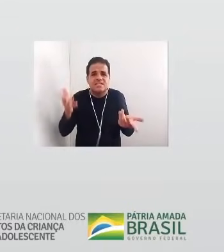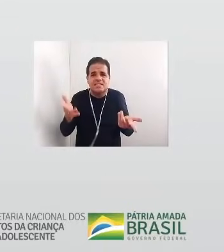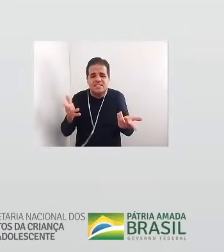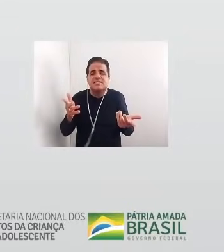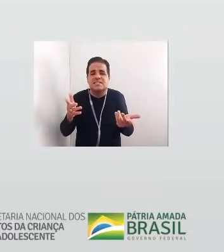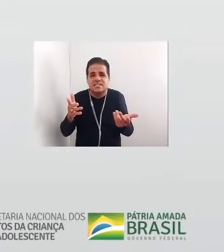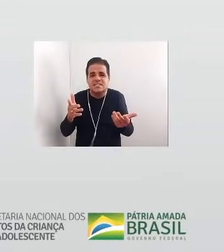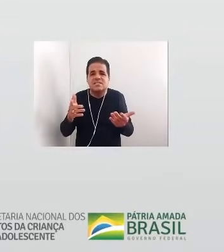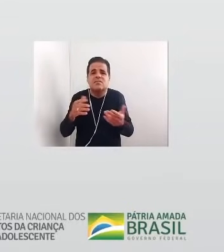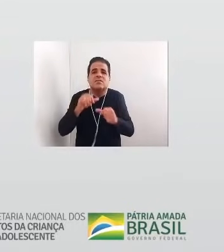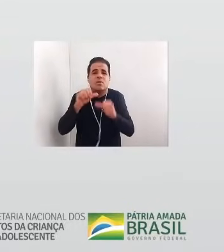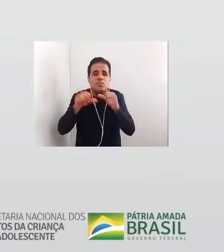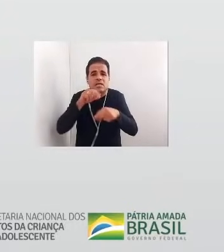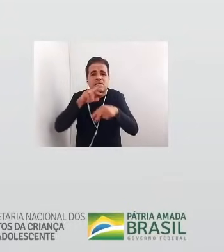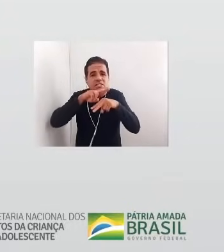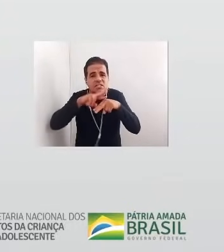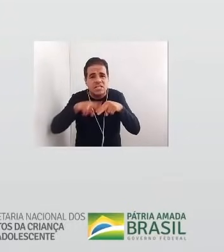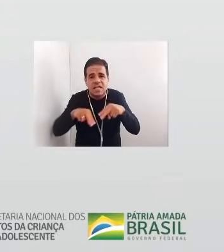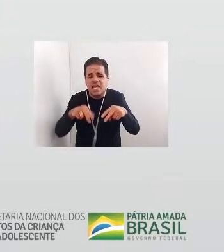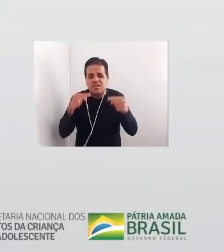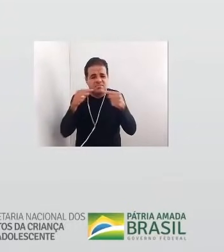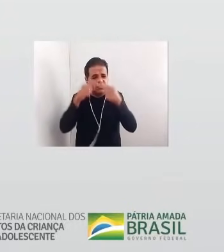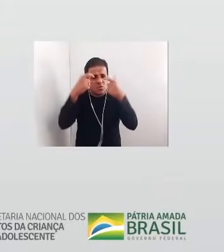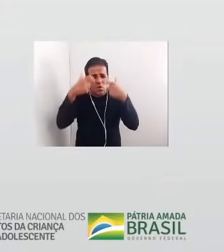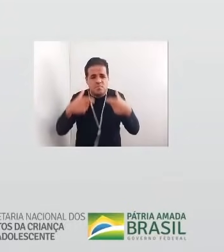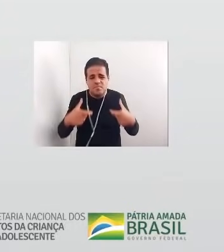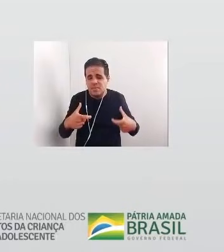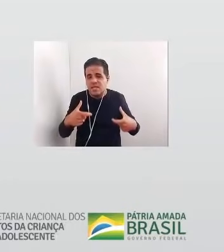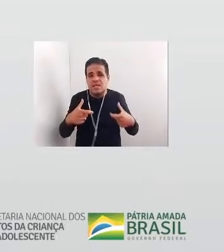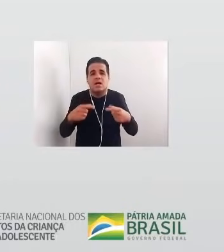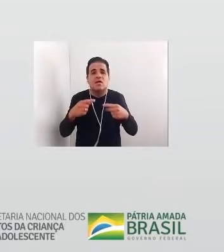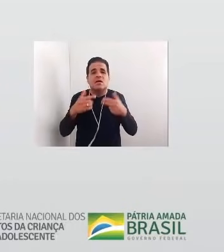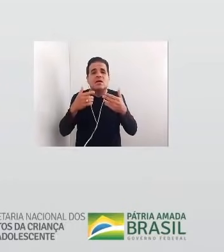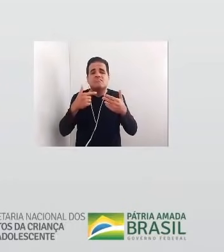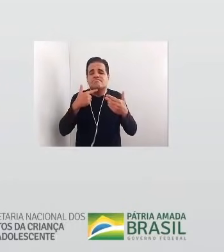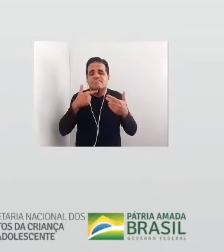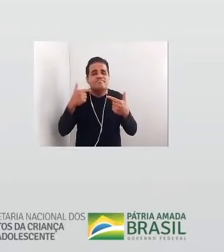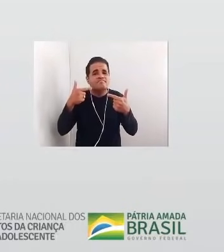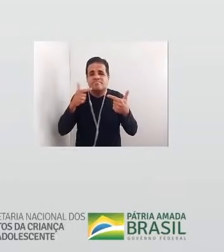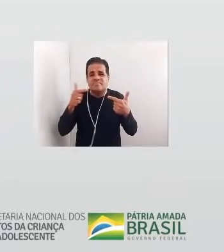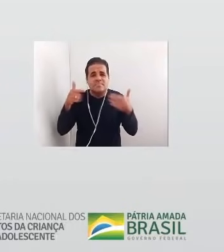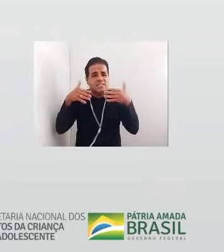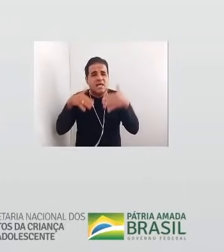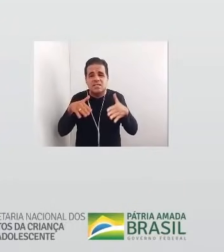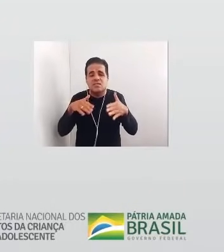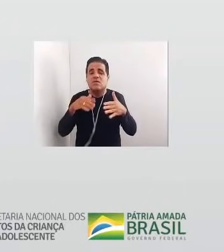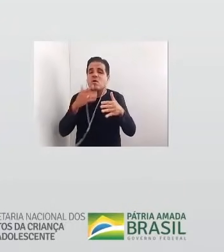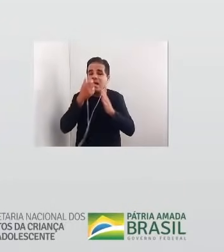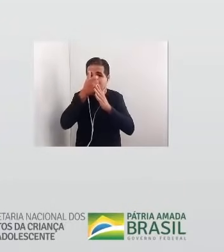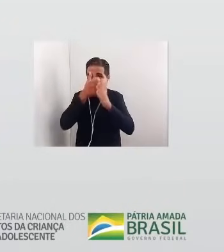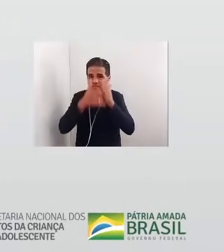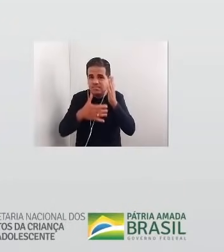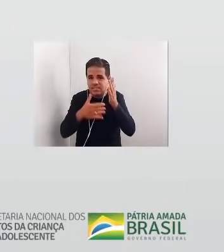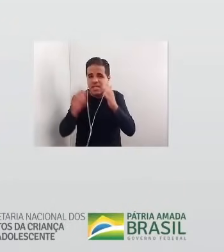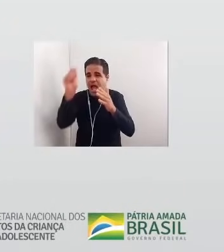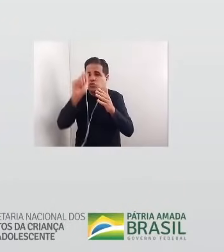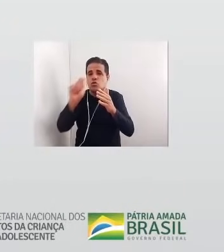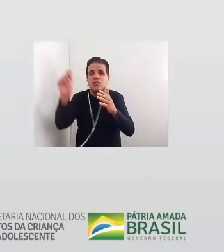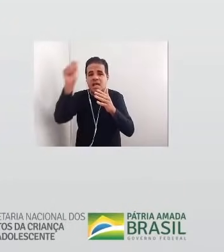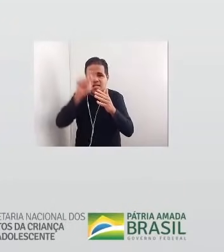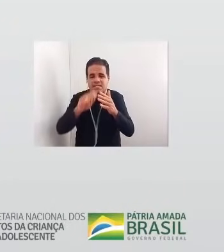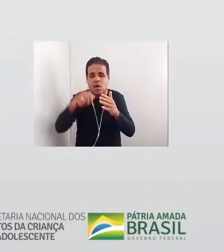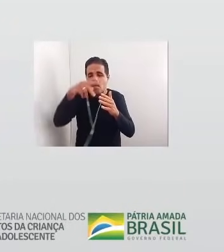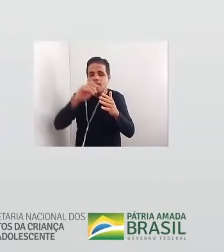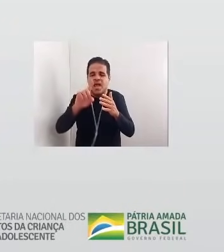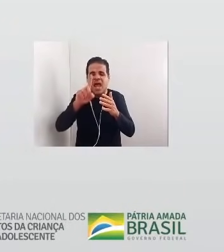disforia de gênero, que não se ajustam com o sexo com o qual nasceram. Então, nesta nota da Associação de Pediatria dos Estados